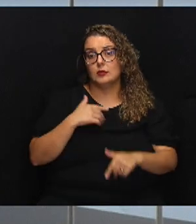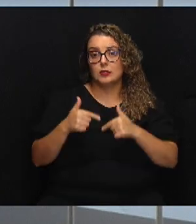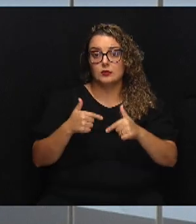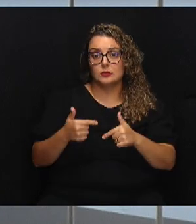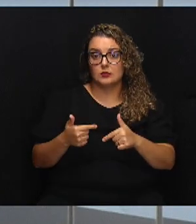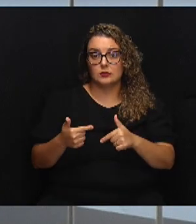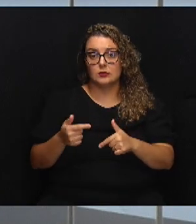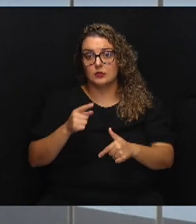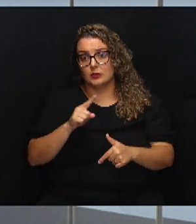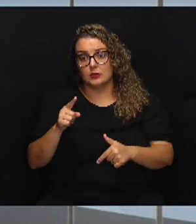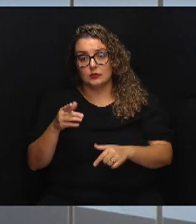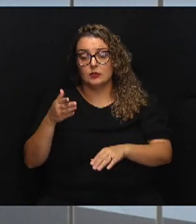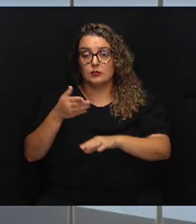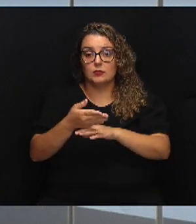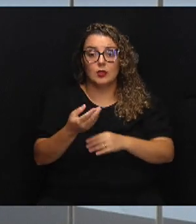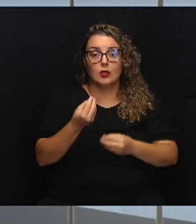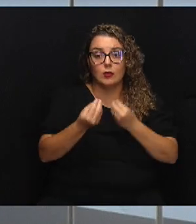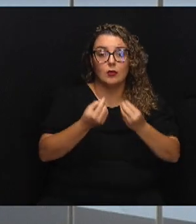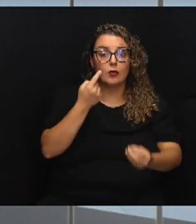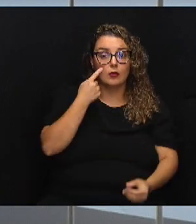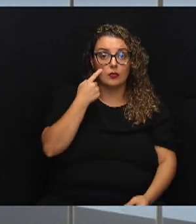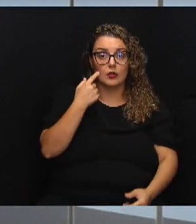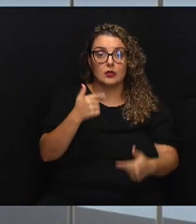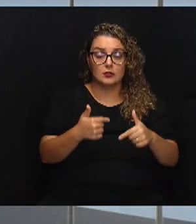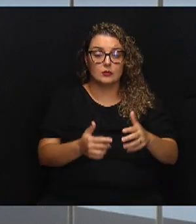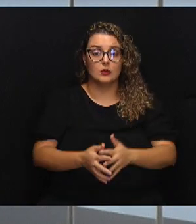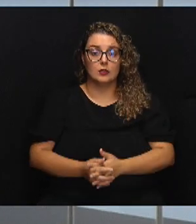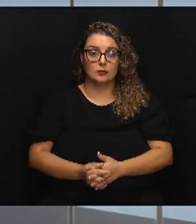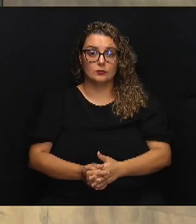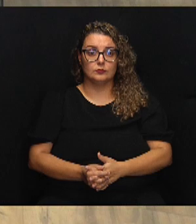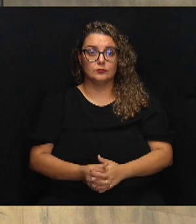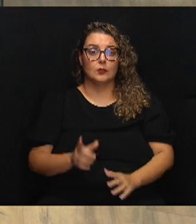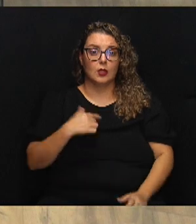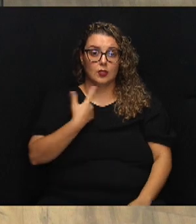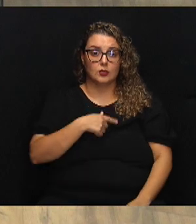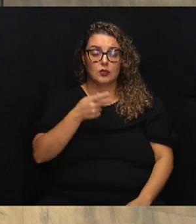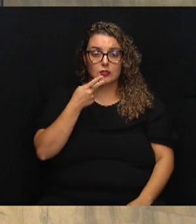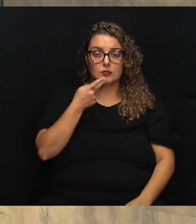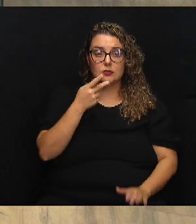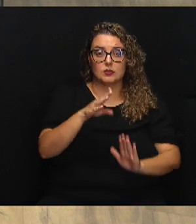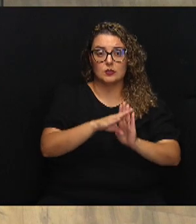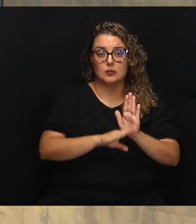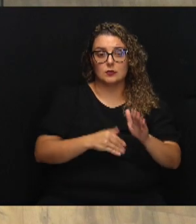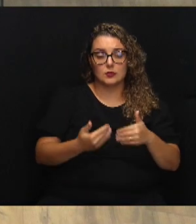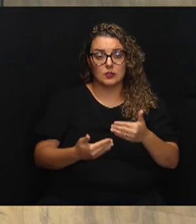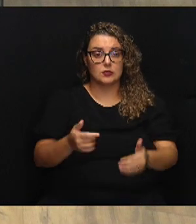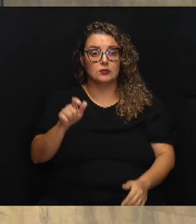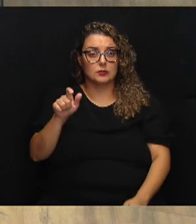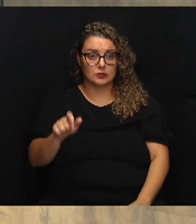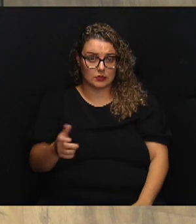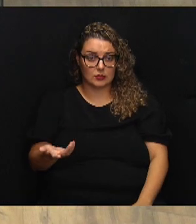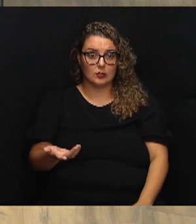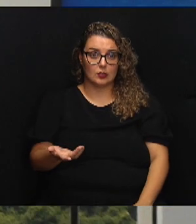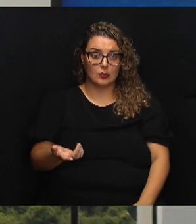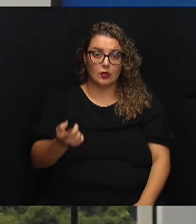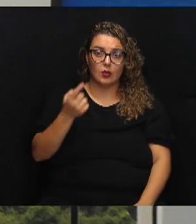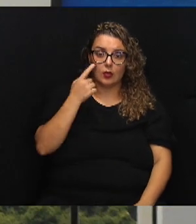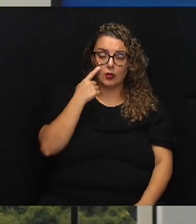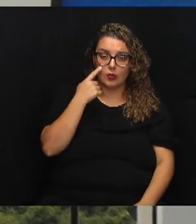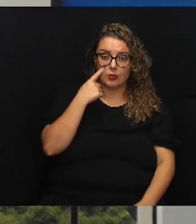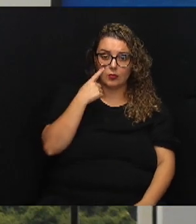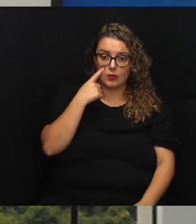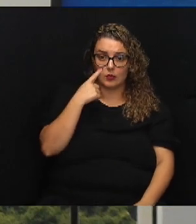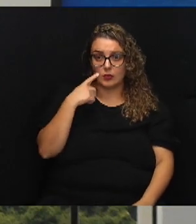acabei não indo a campo para ver como eles trabalham. A gente citou aqui ao longo do nosso programa que se uma pessoa ela presenciar agressão